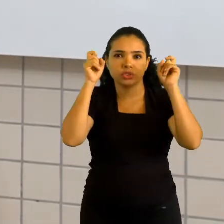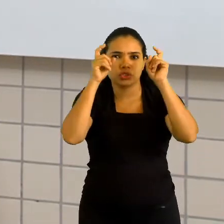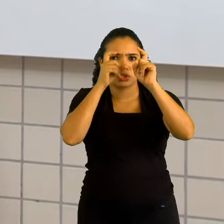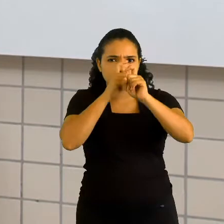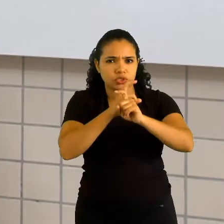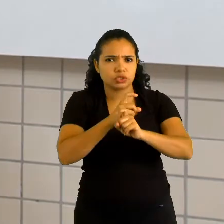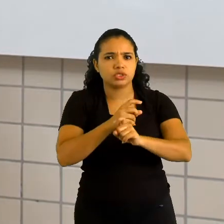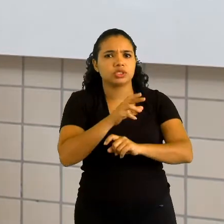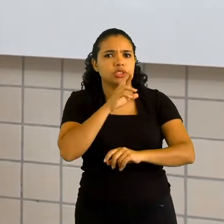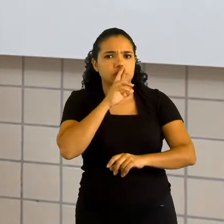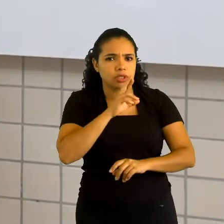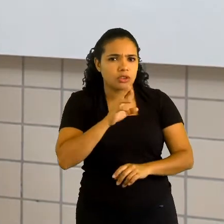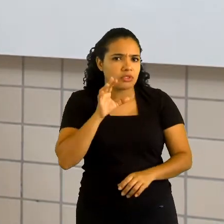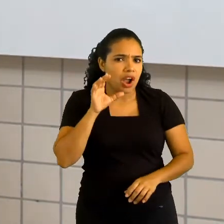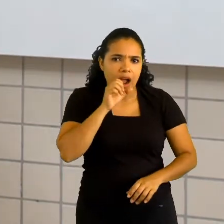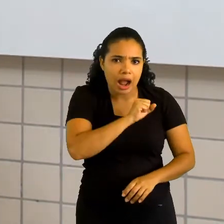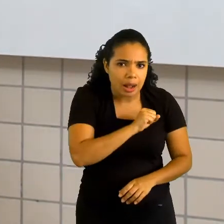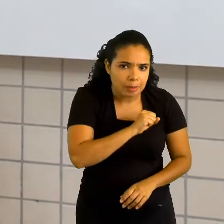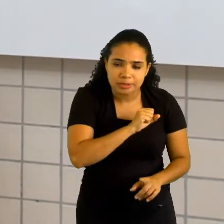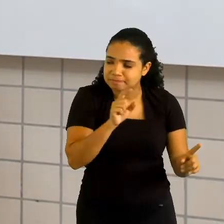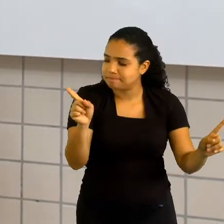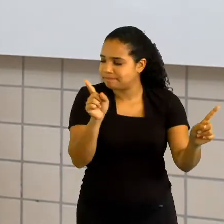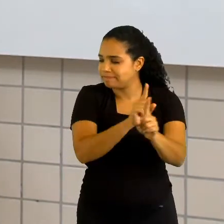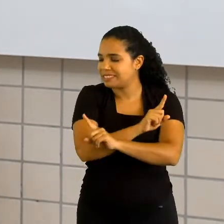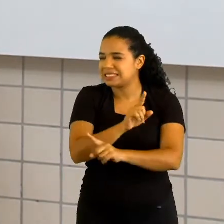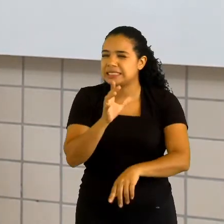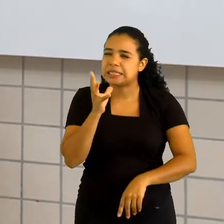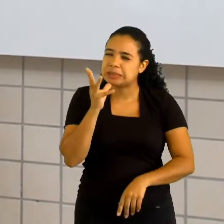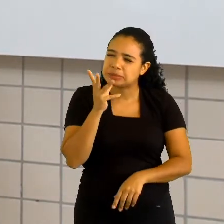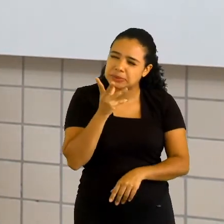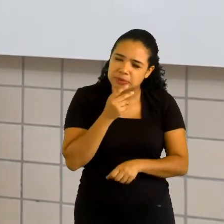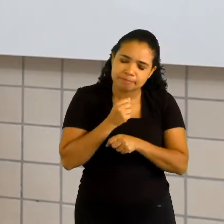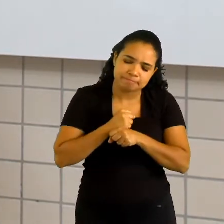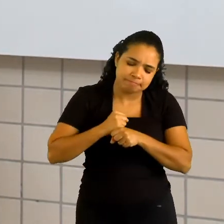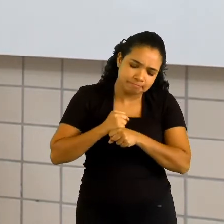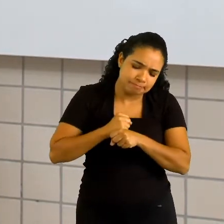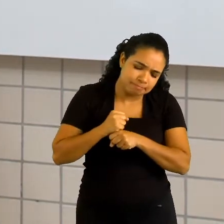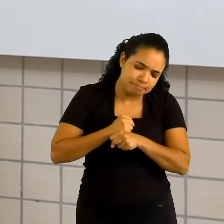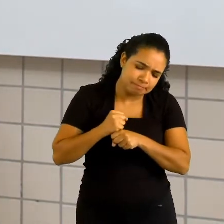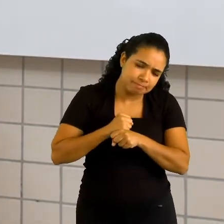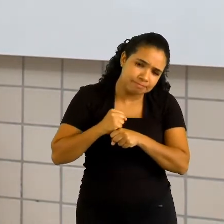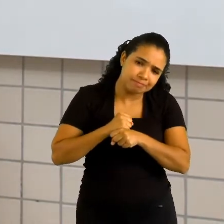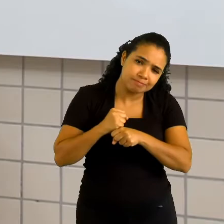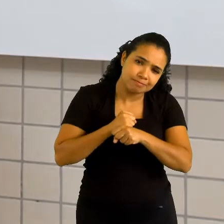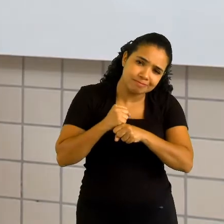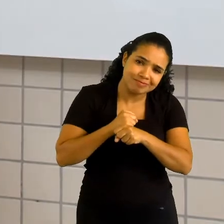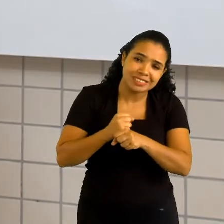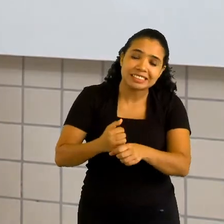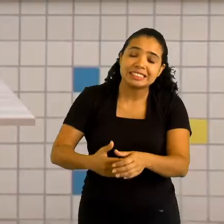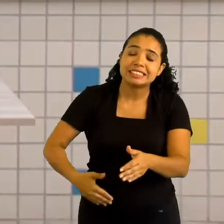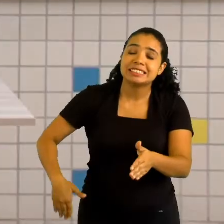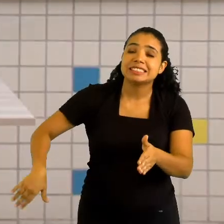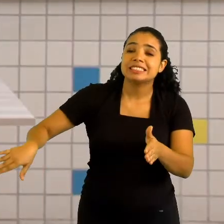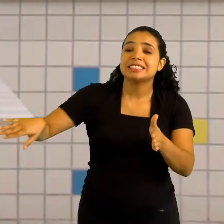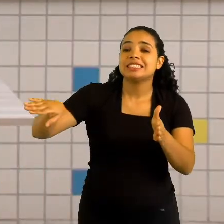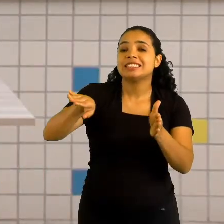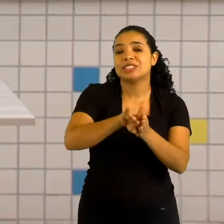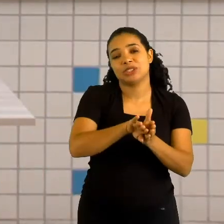isso? Não foi muito rápido não que isso aconteceu, isso demorou muito tempo até que eles chegassem a essa conclusão.